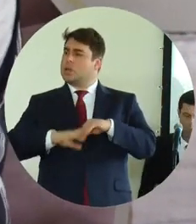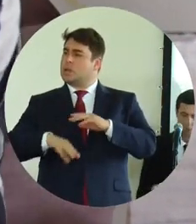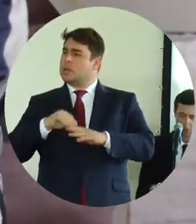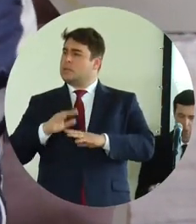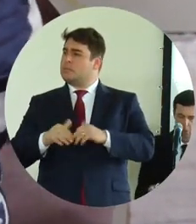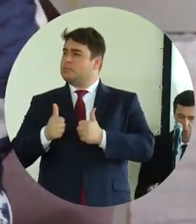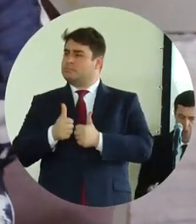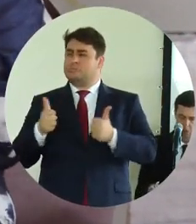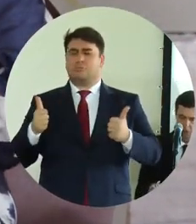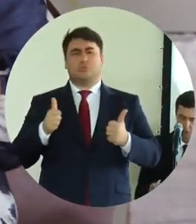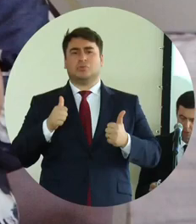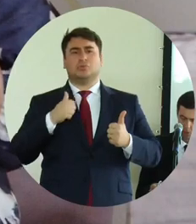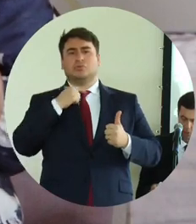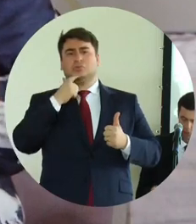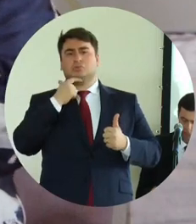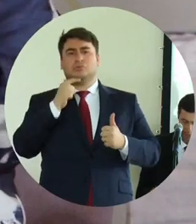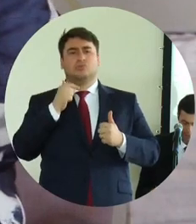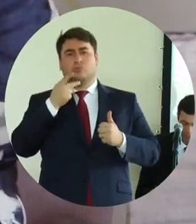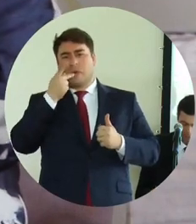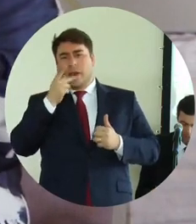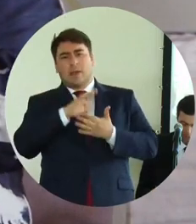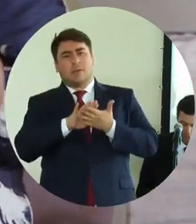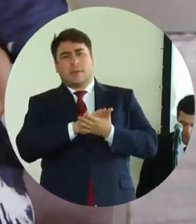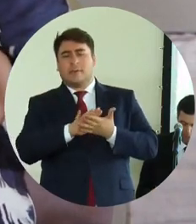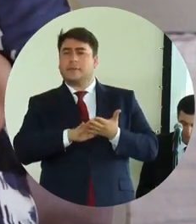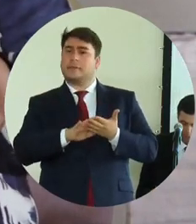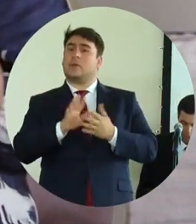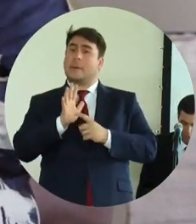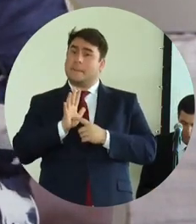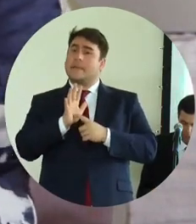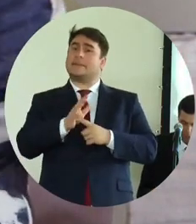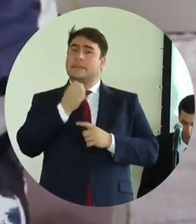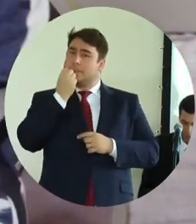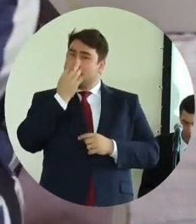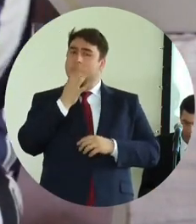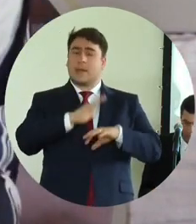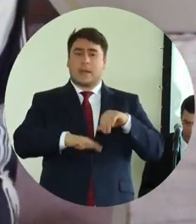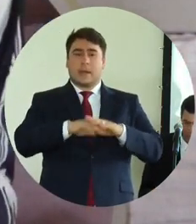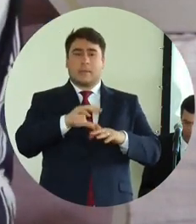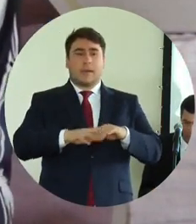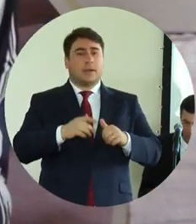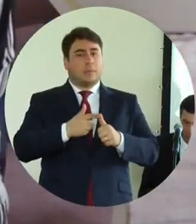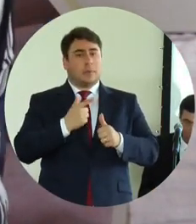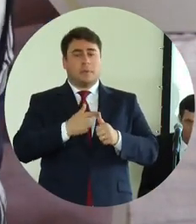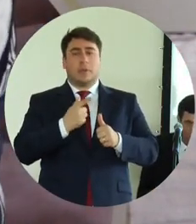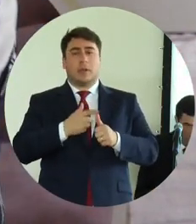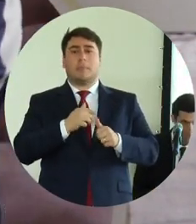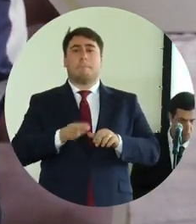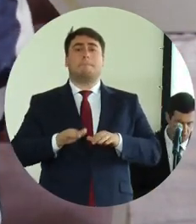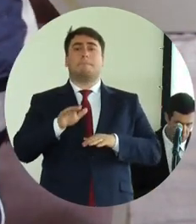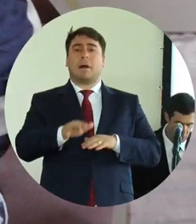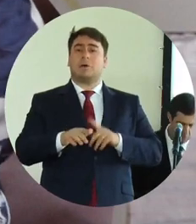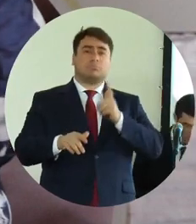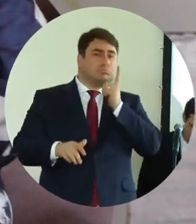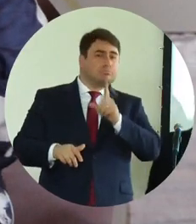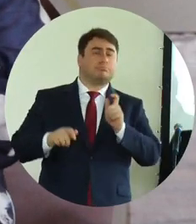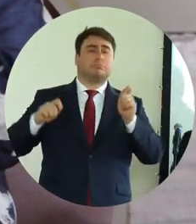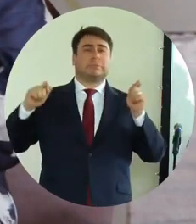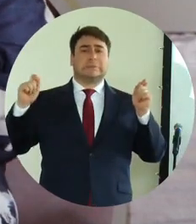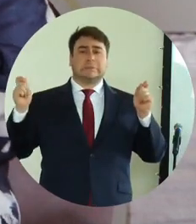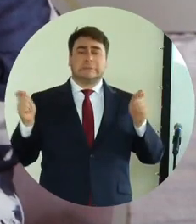práticas que não foram sequer mencionadas. Apresentar bem as práticas é o primeiro passo para que a gente